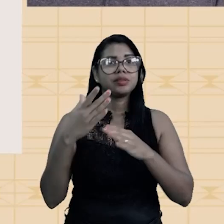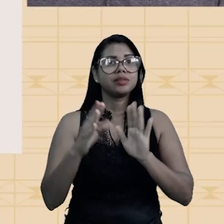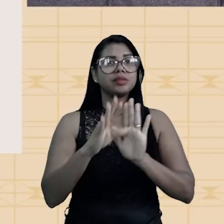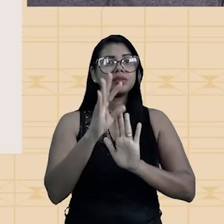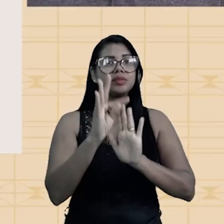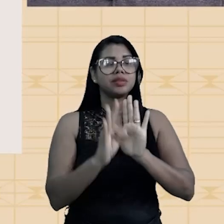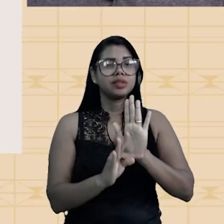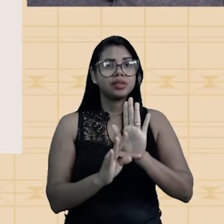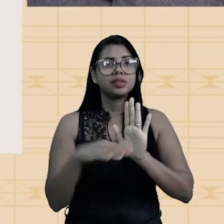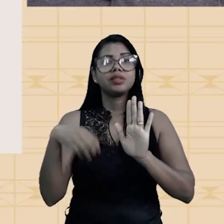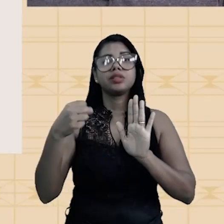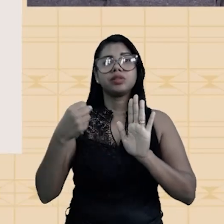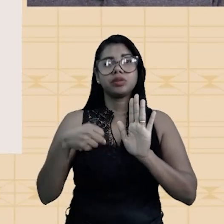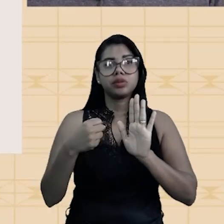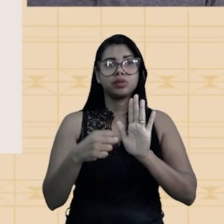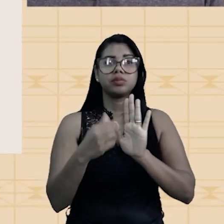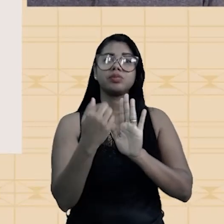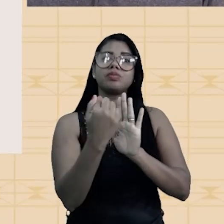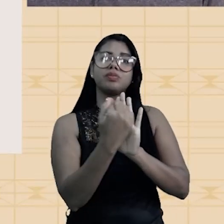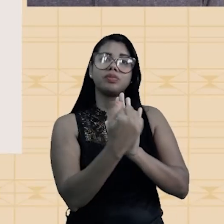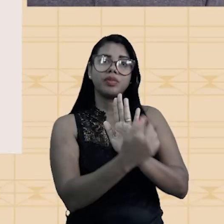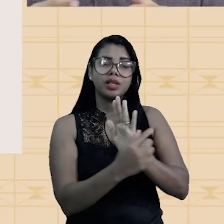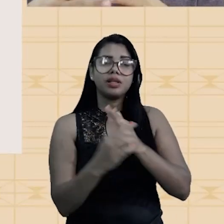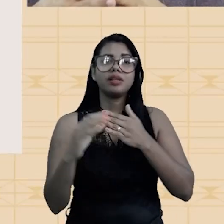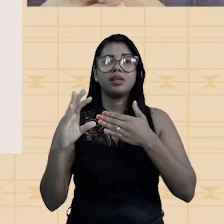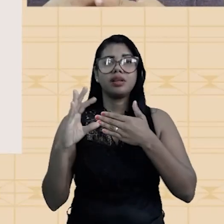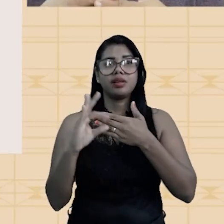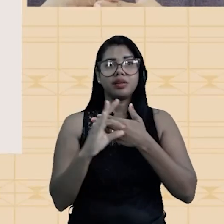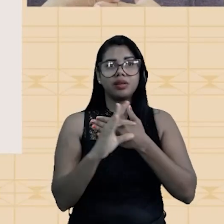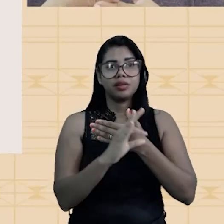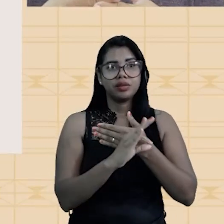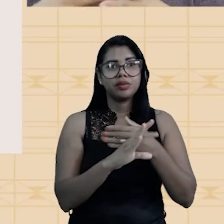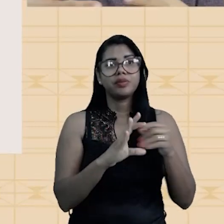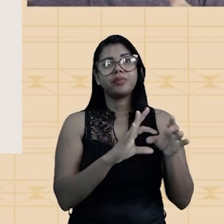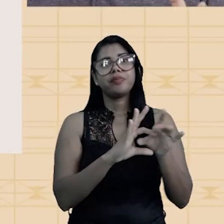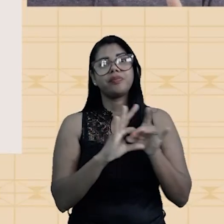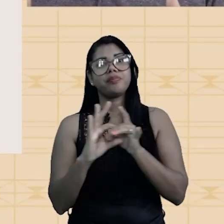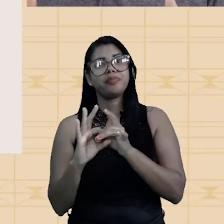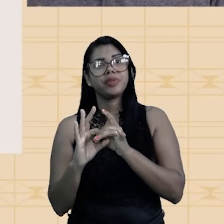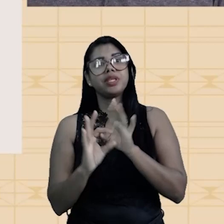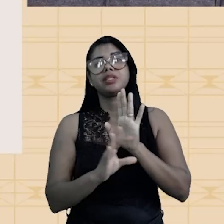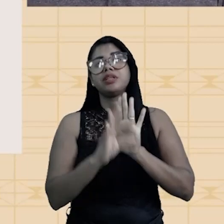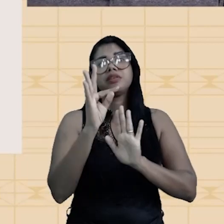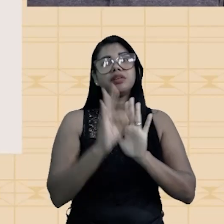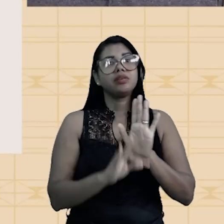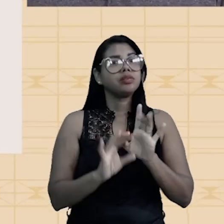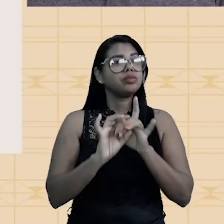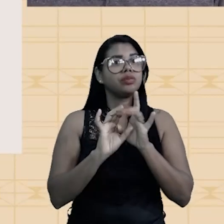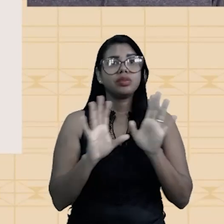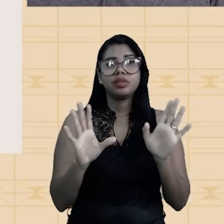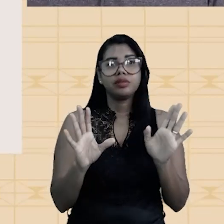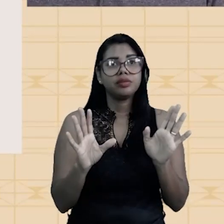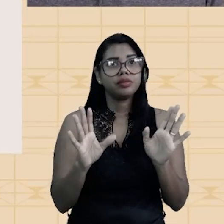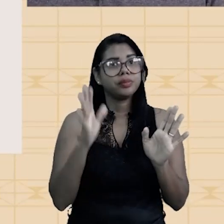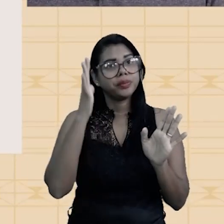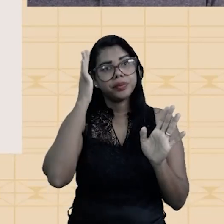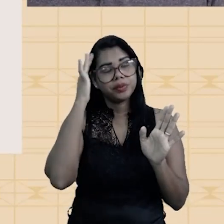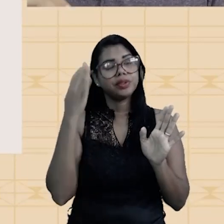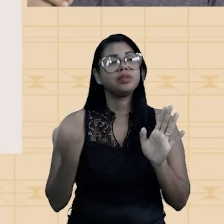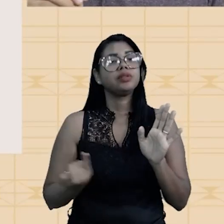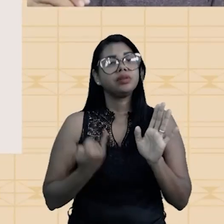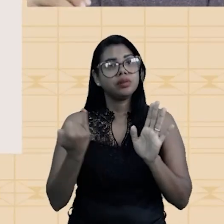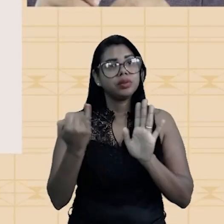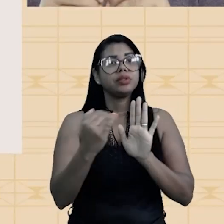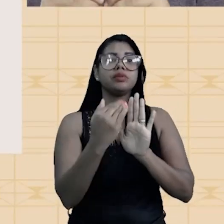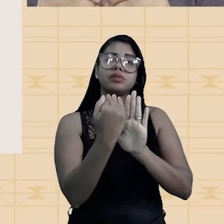um marcador coesivo, sem um elemento coesivo. Porque aí vai ficar o texto solto, né? O texto vai ficar solto. Então é importante,